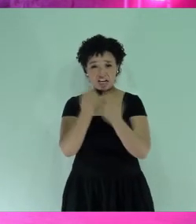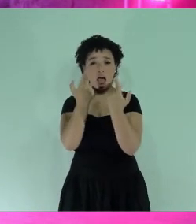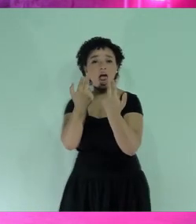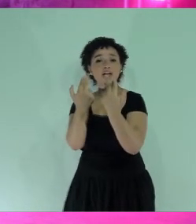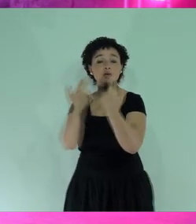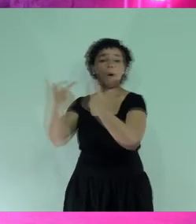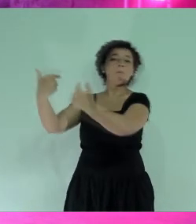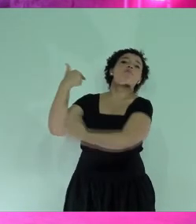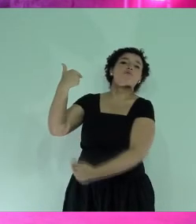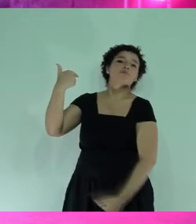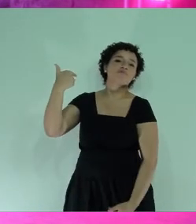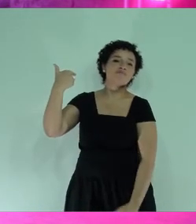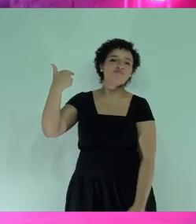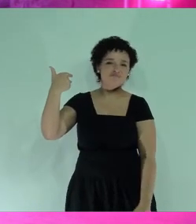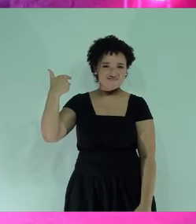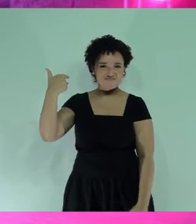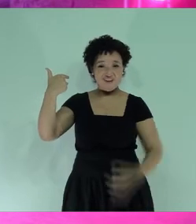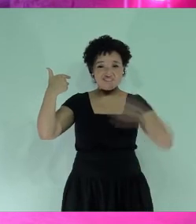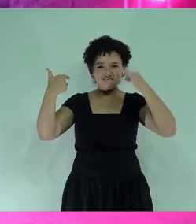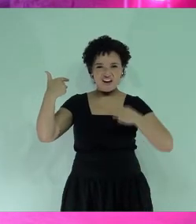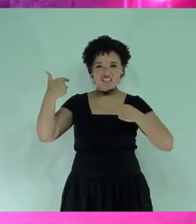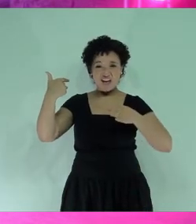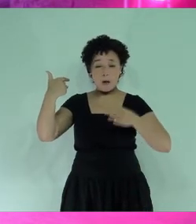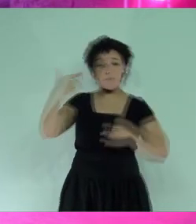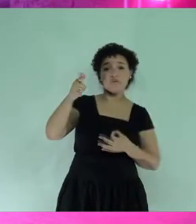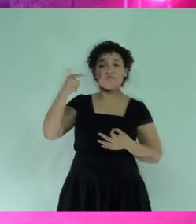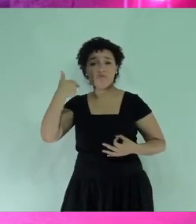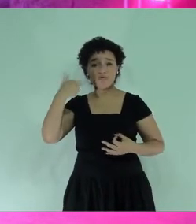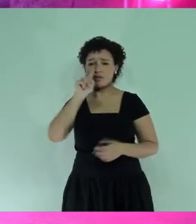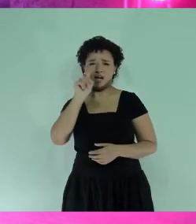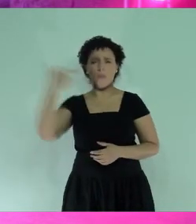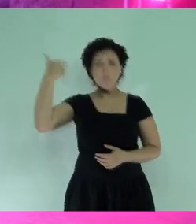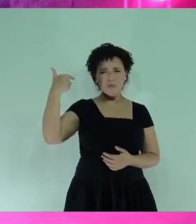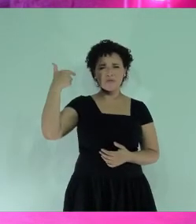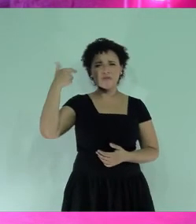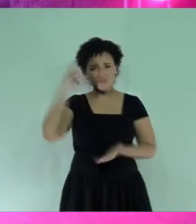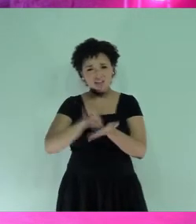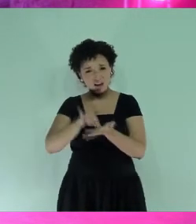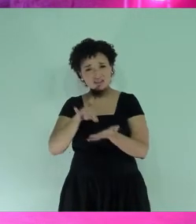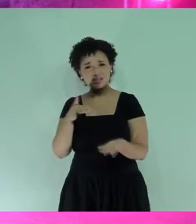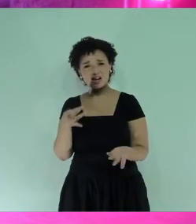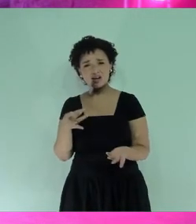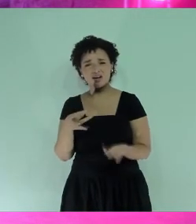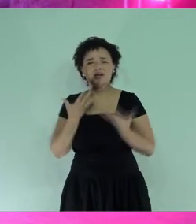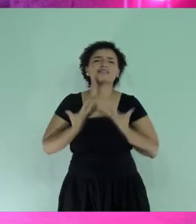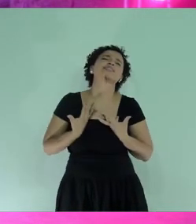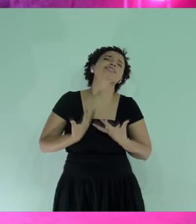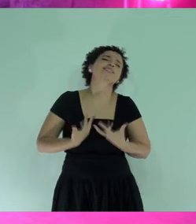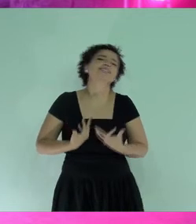metralhadora apontada no endereço certo. Não existe bala perdida. Estou